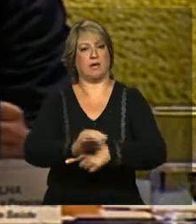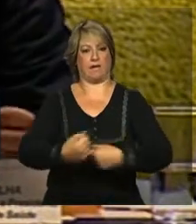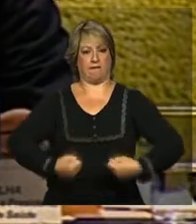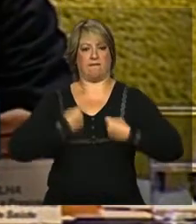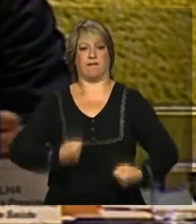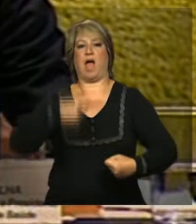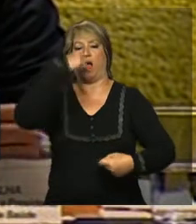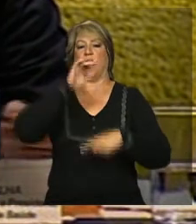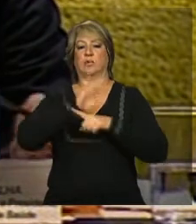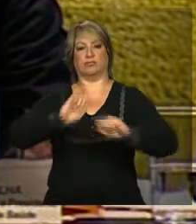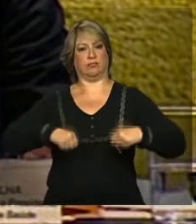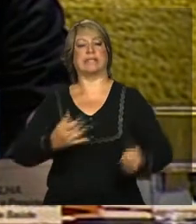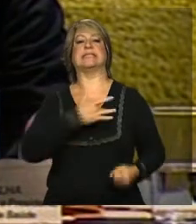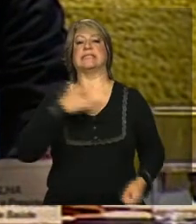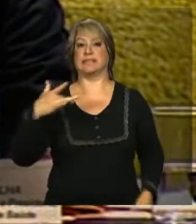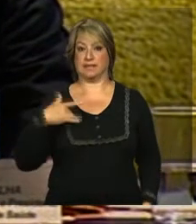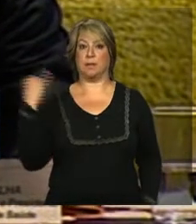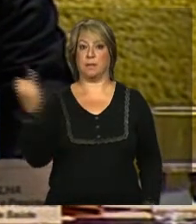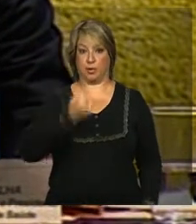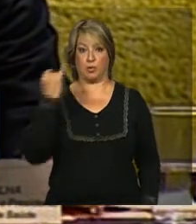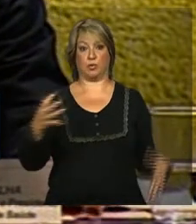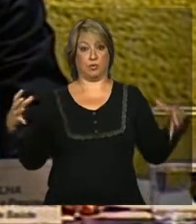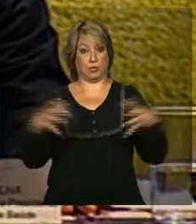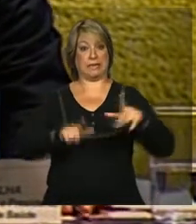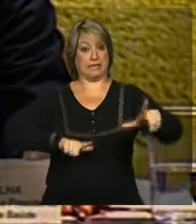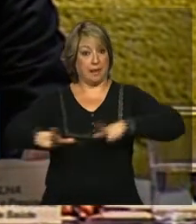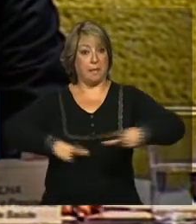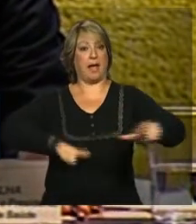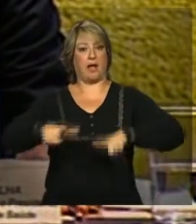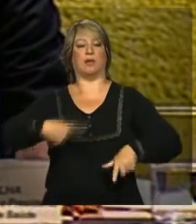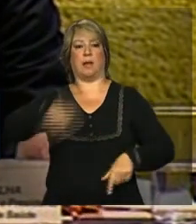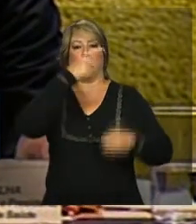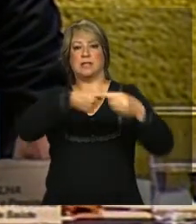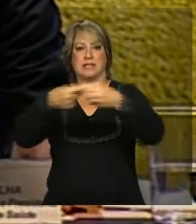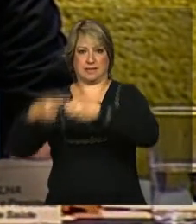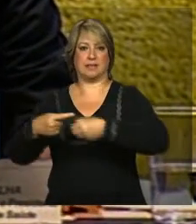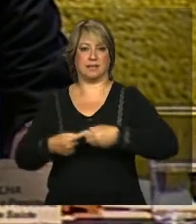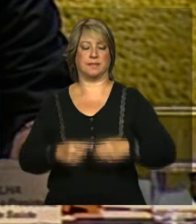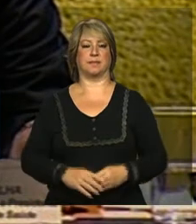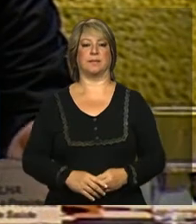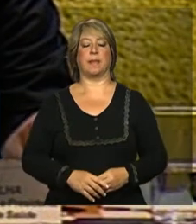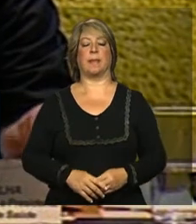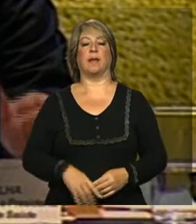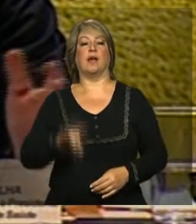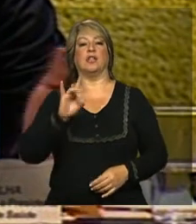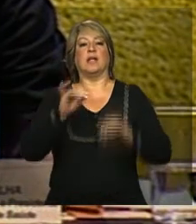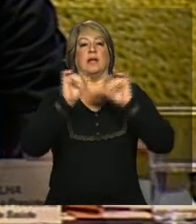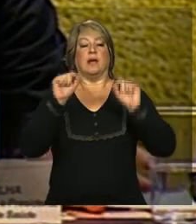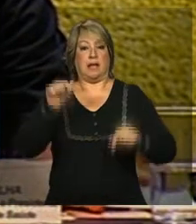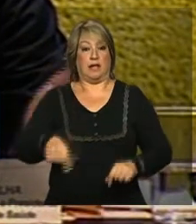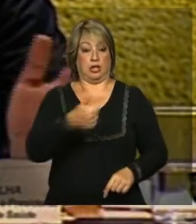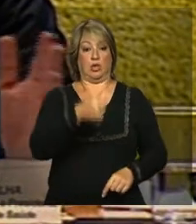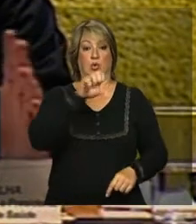e se a justificativa de a entrar os ações nesses municípios só dizer que a